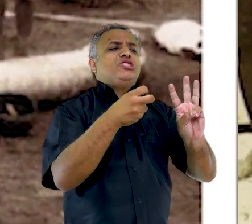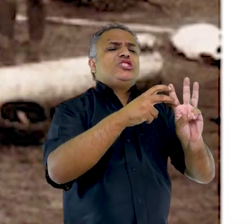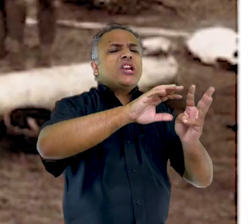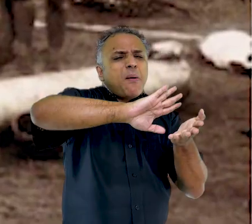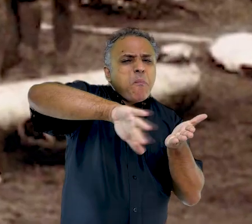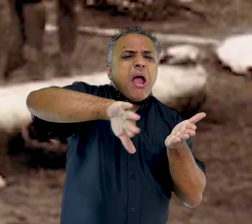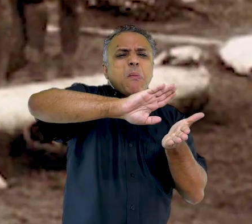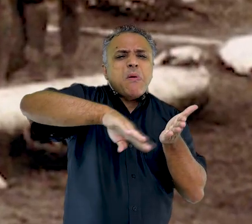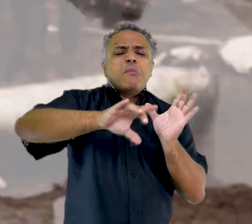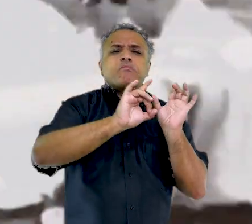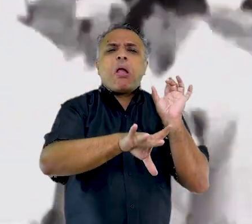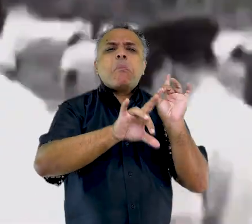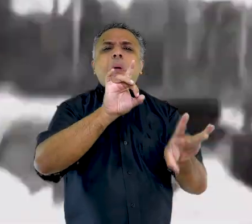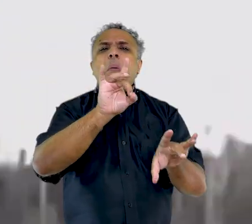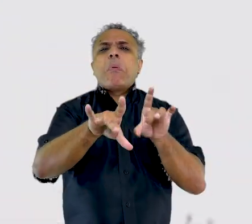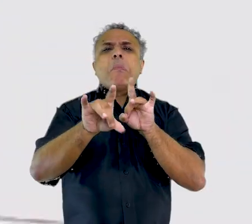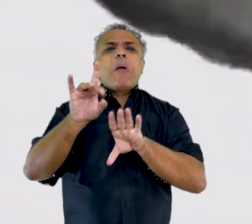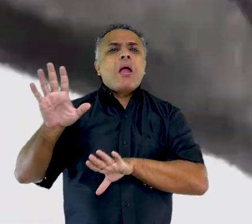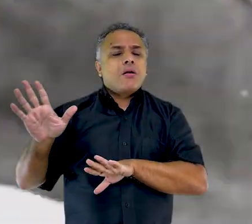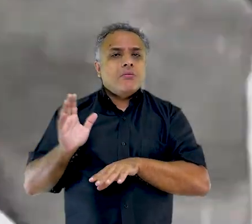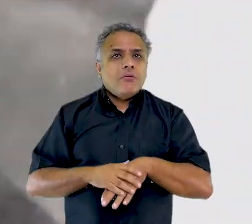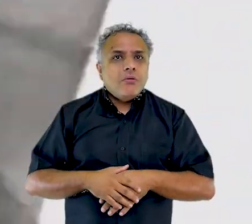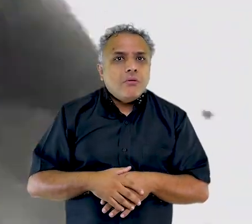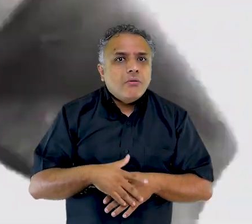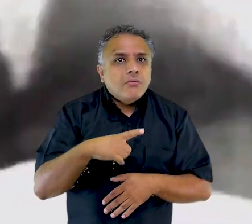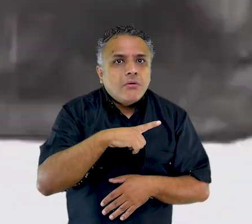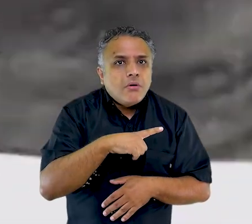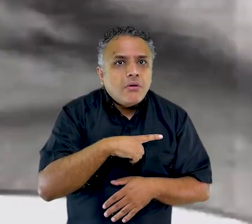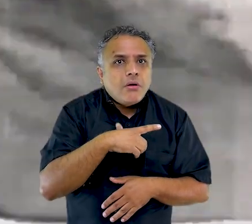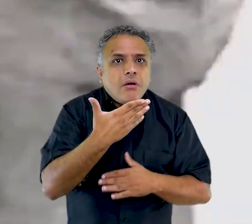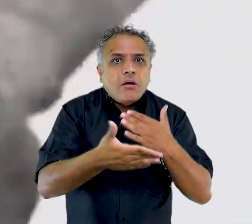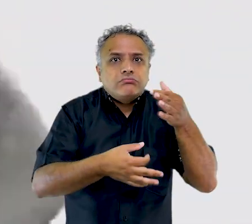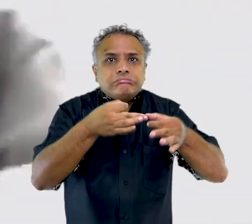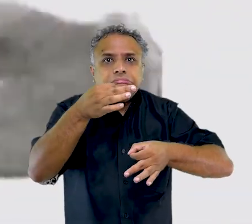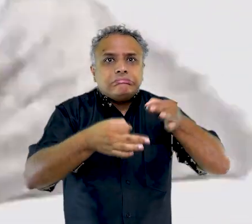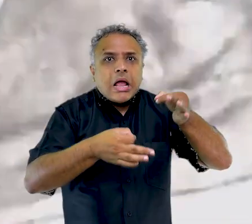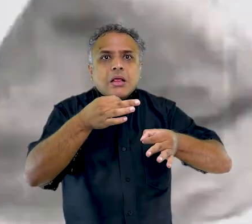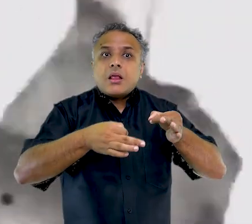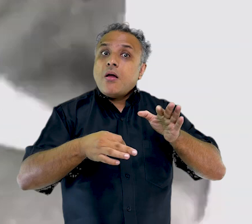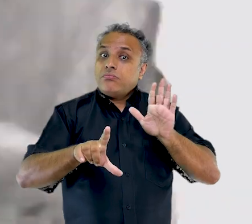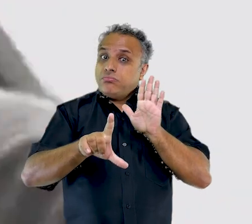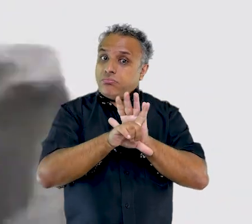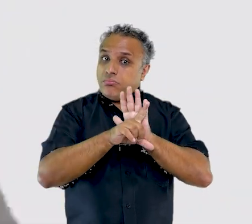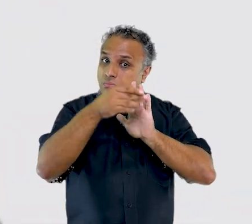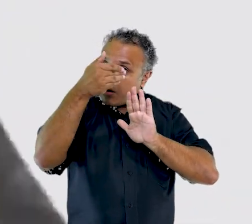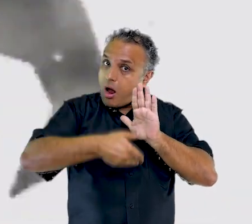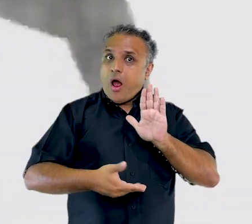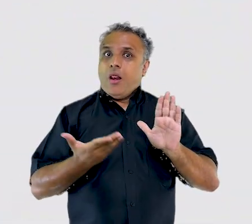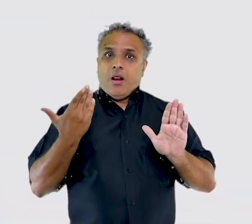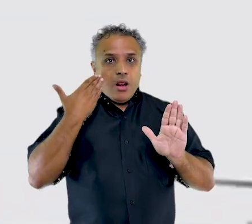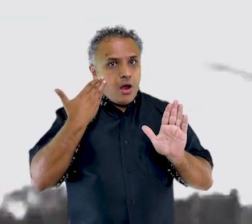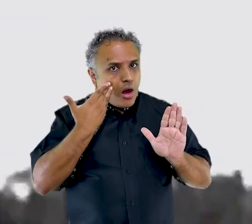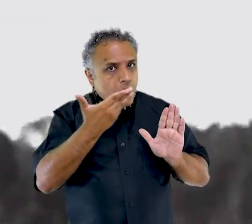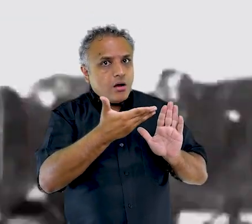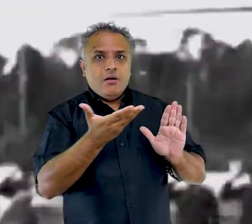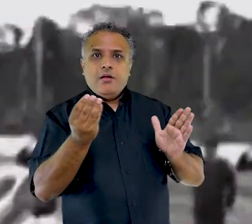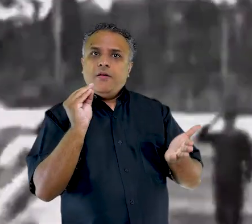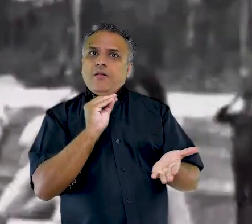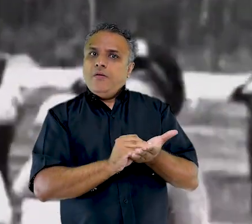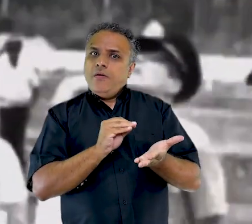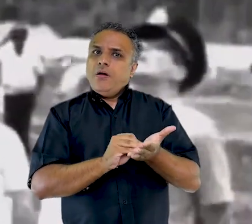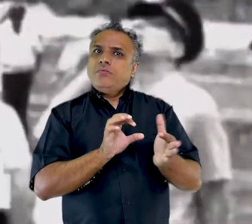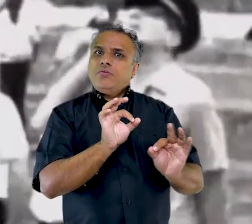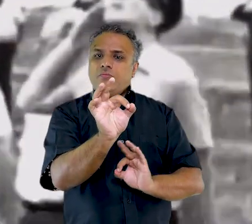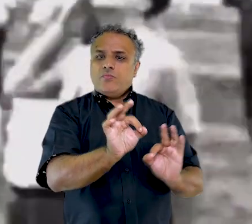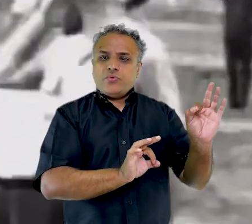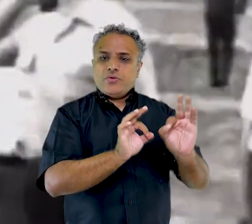seus territórios. Fatos que motivam ações judiciais questionando a legalidade e a falta de planejamento